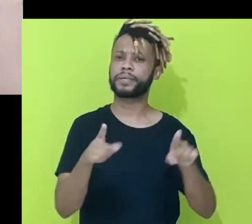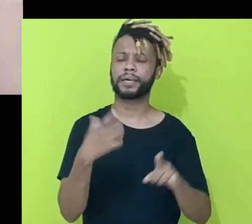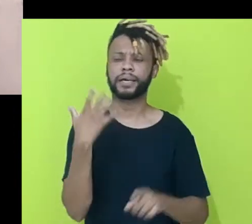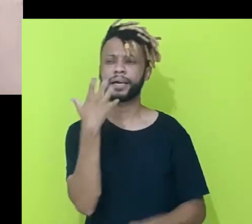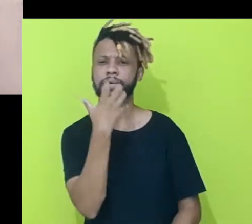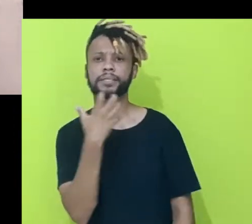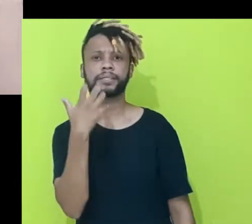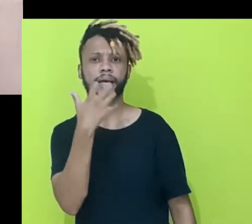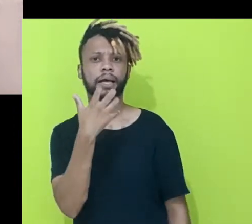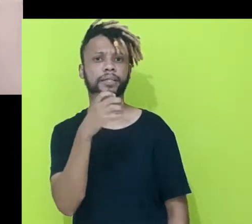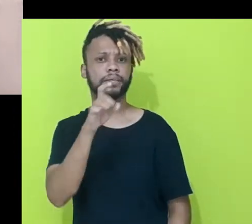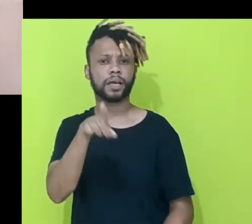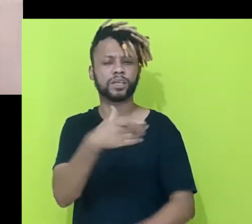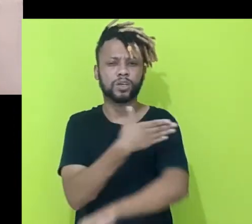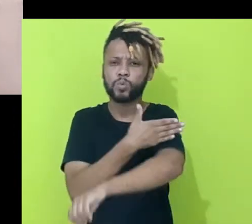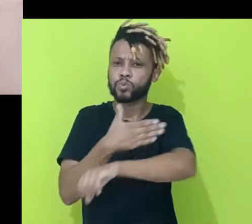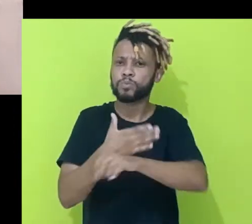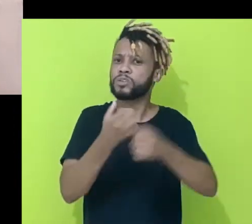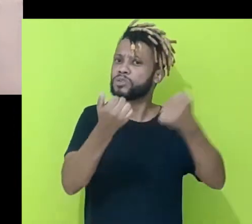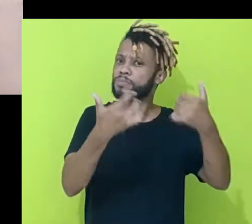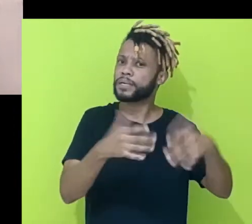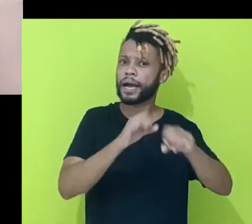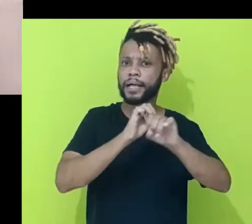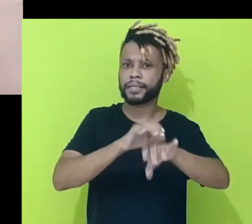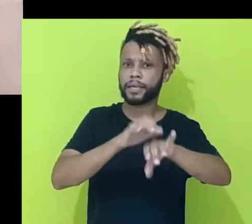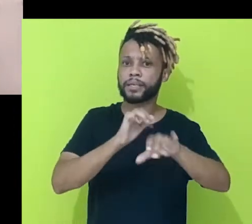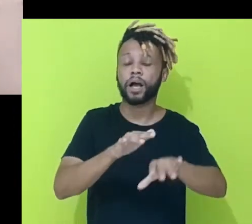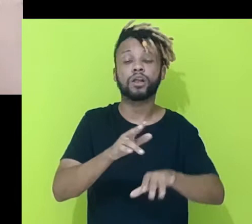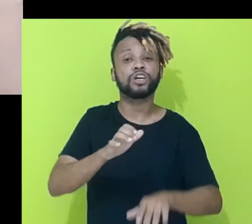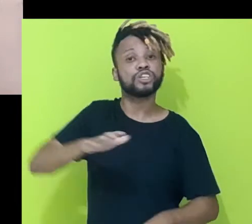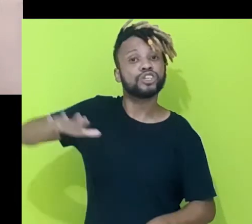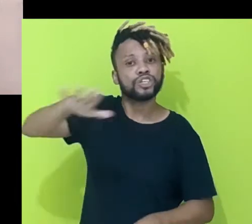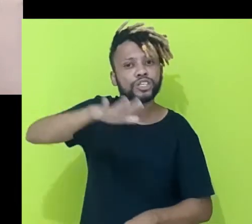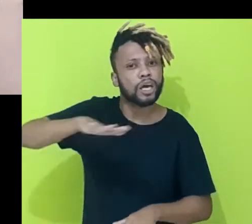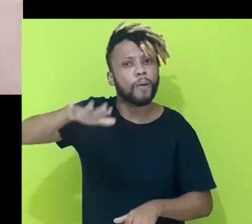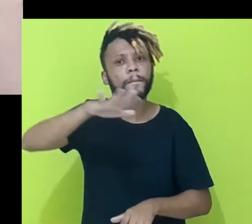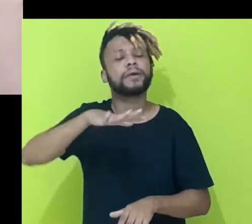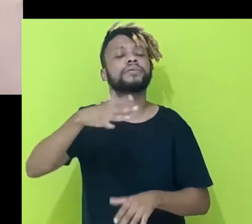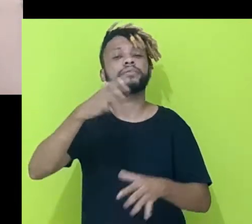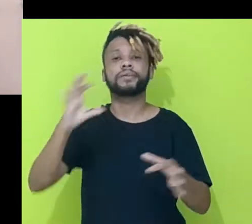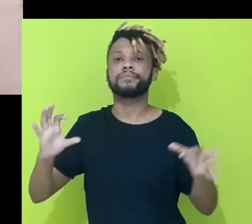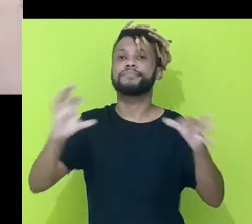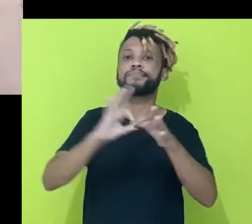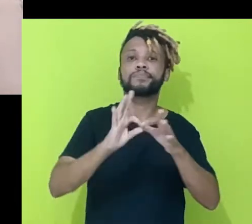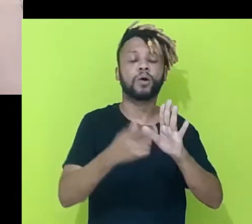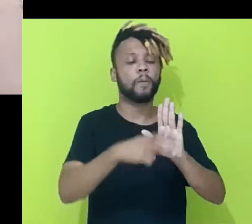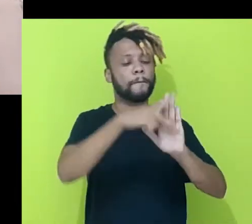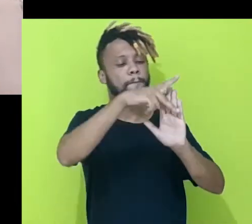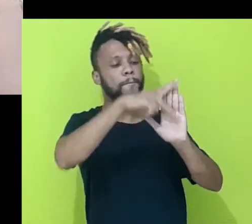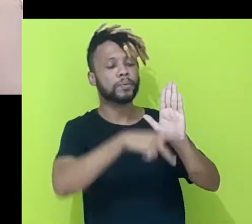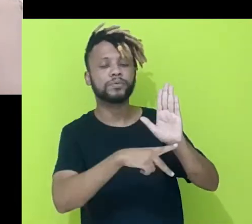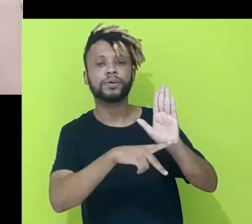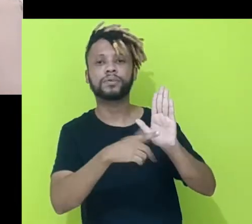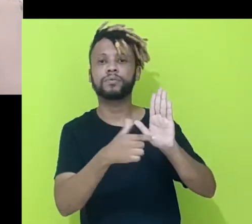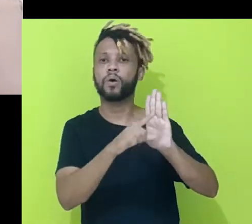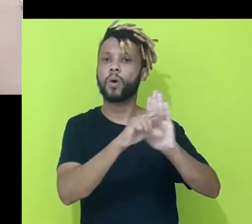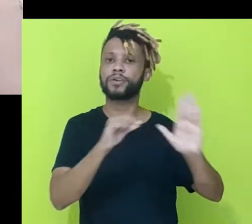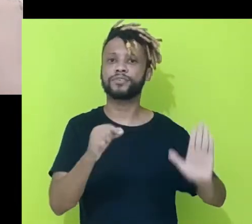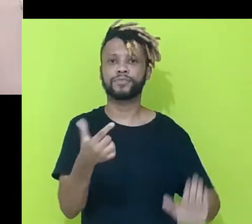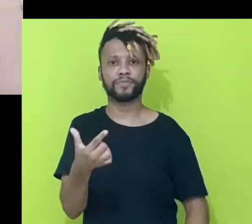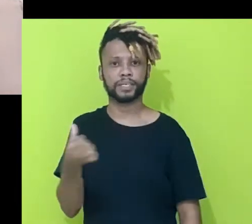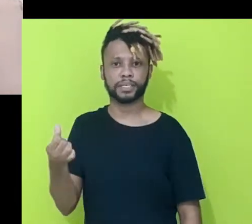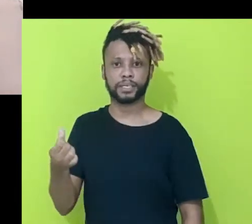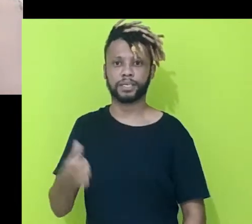desde o começo, né, das nossas aulas, costumam ser enquadrados, não sendo de música erudita,